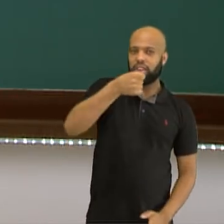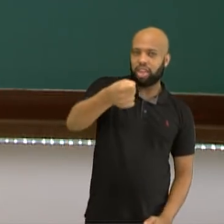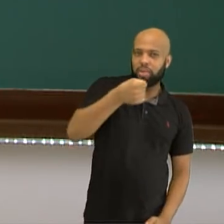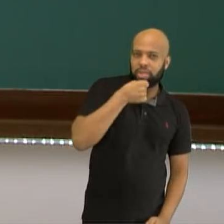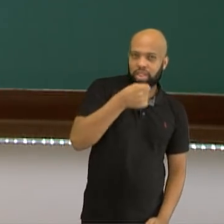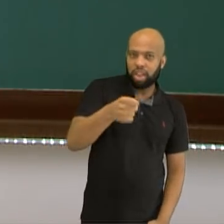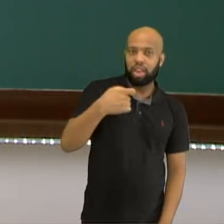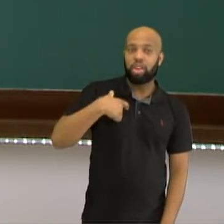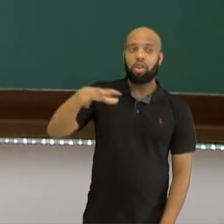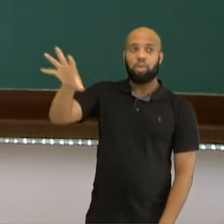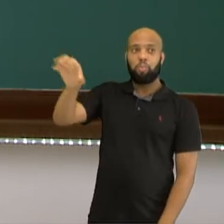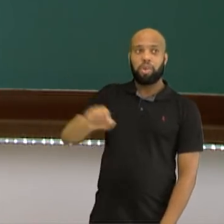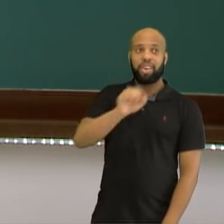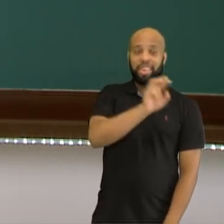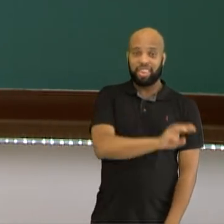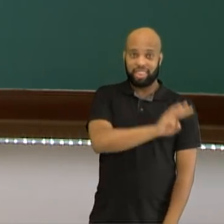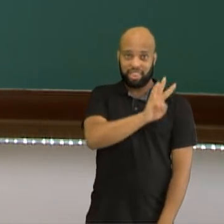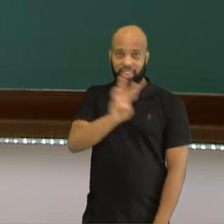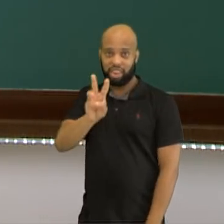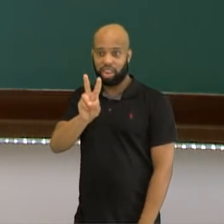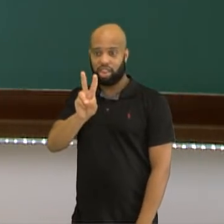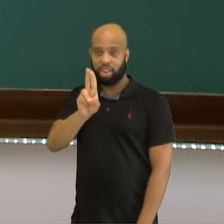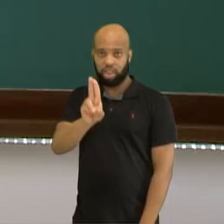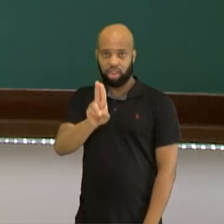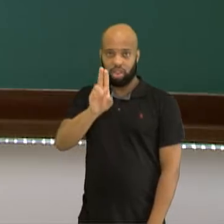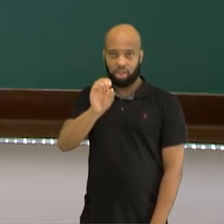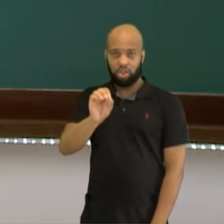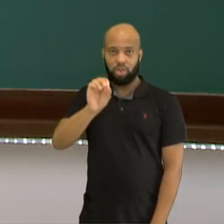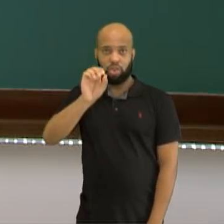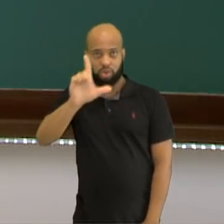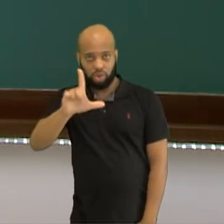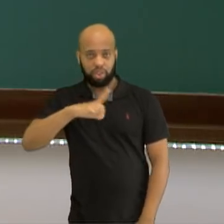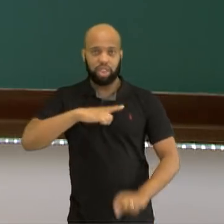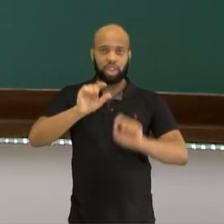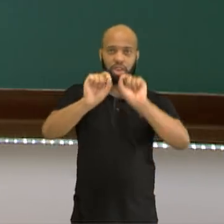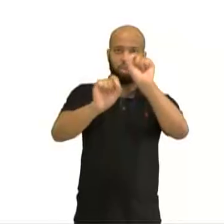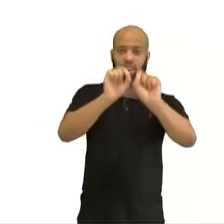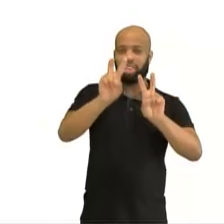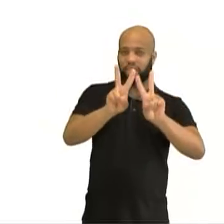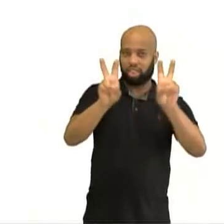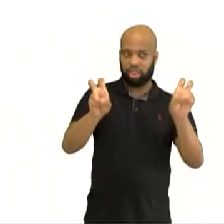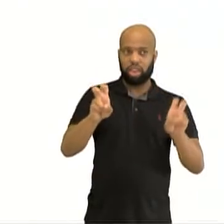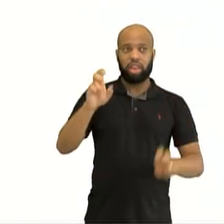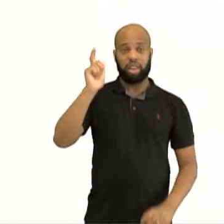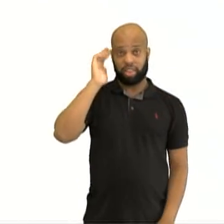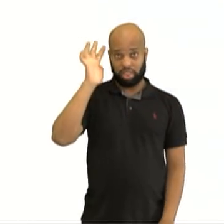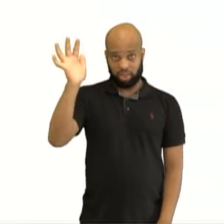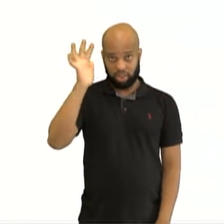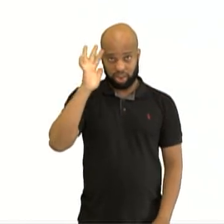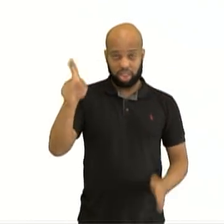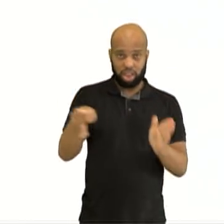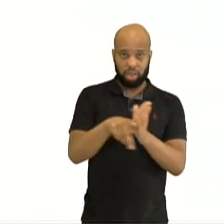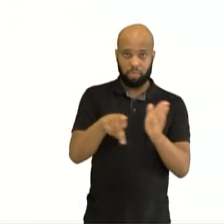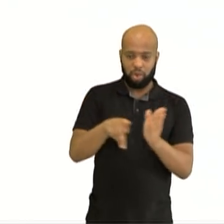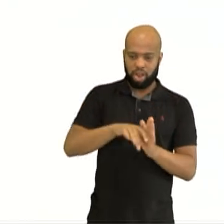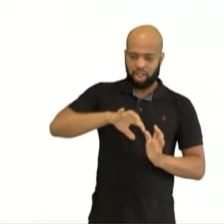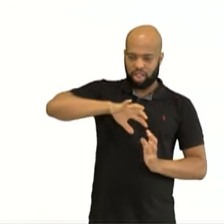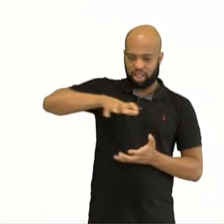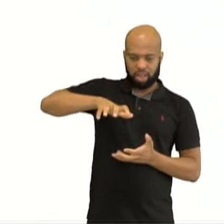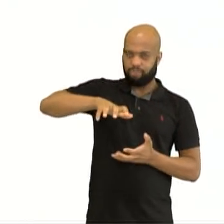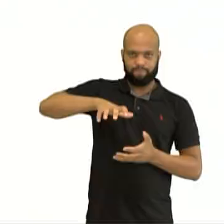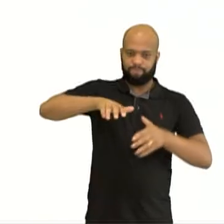Eu retirei do site UOL e o título da nossa reportagem diz: Teoria da Terra plana está cada